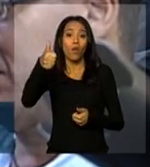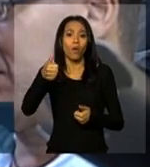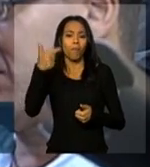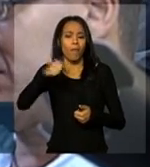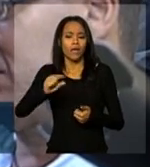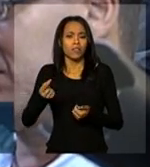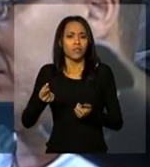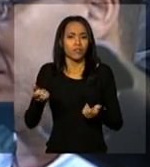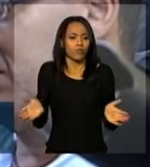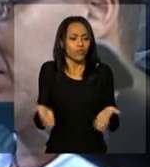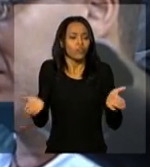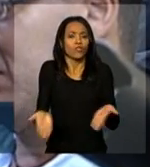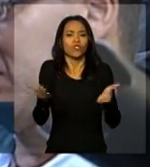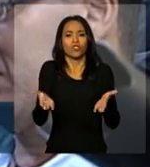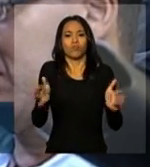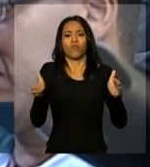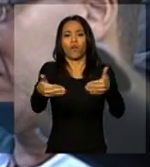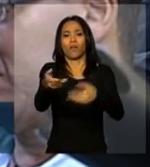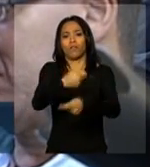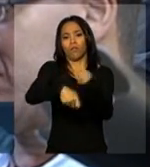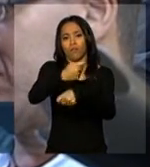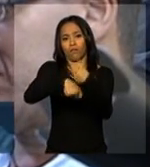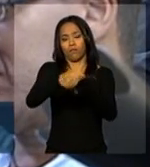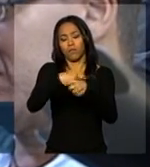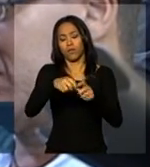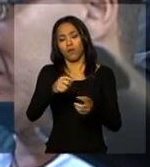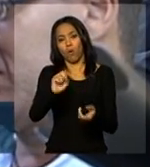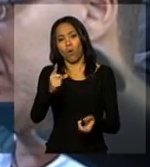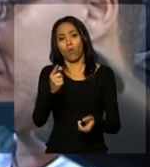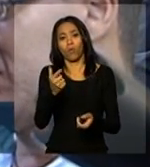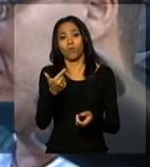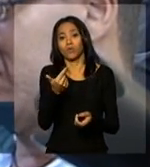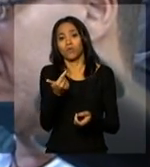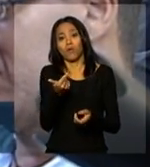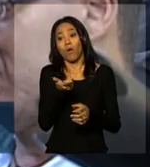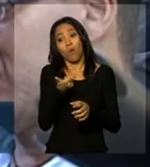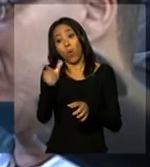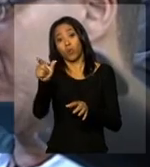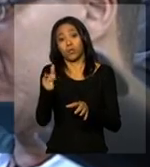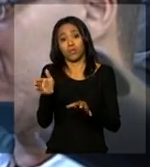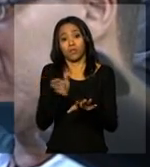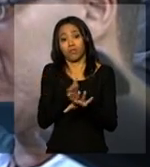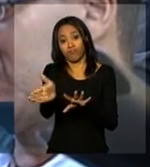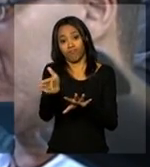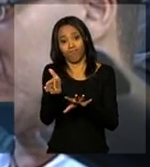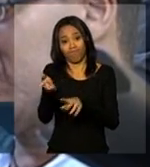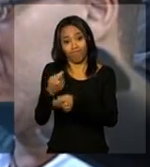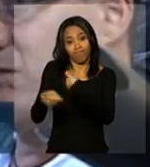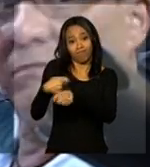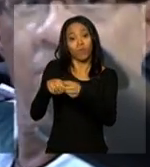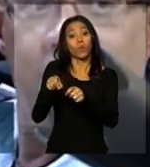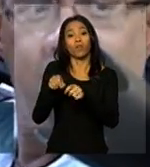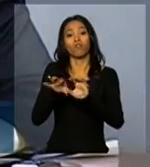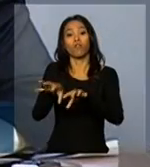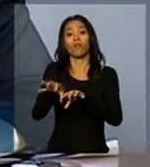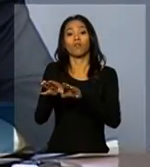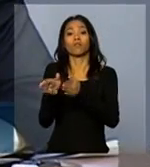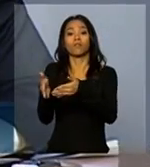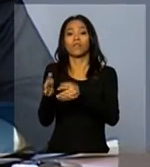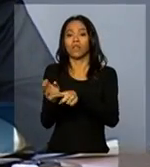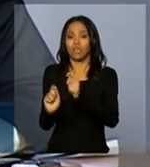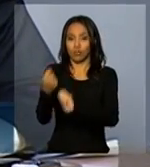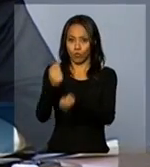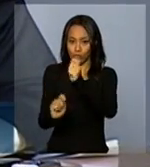economia ou ainda são necessários novos estímulos para alguns segmentos da economia como a indústria? Obrigada.